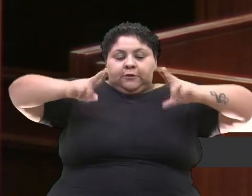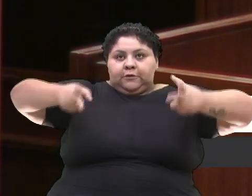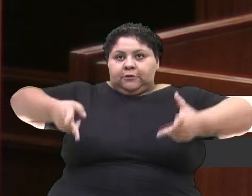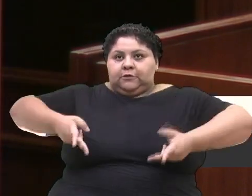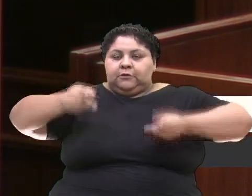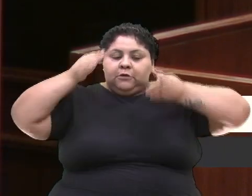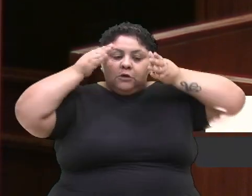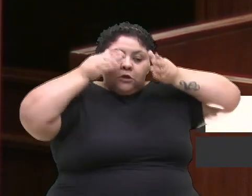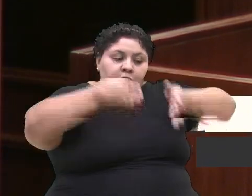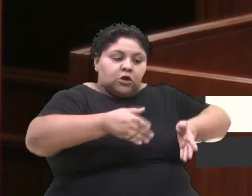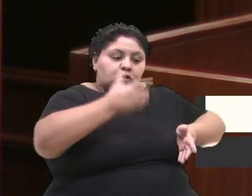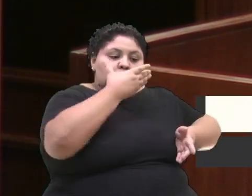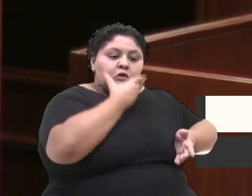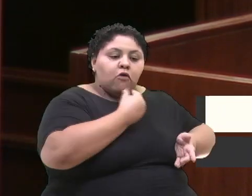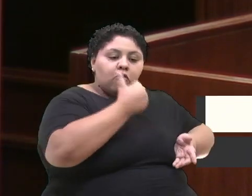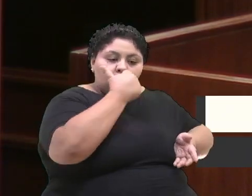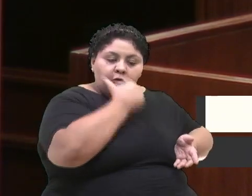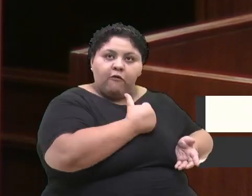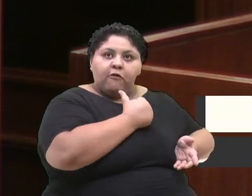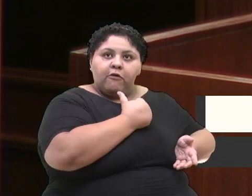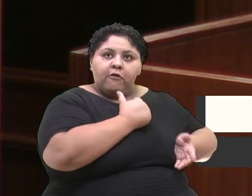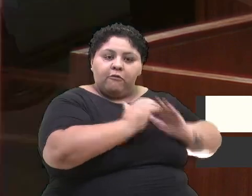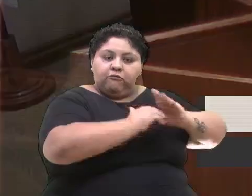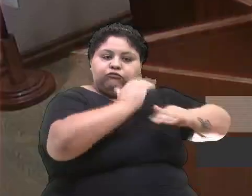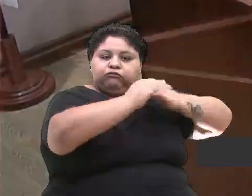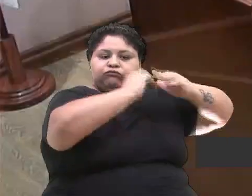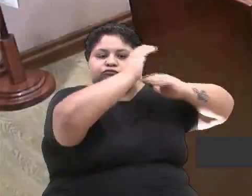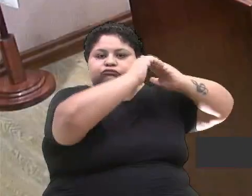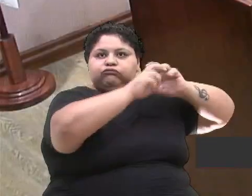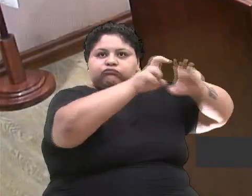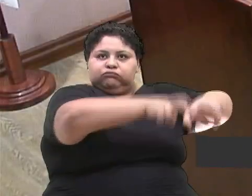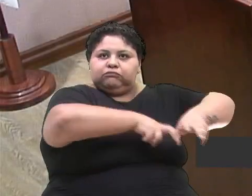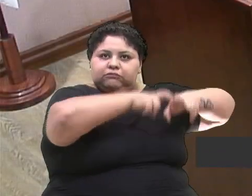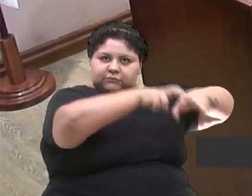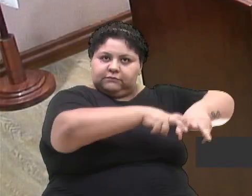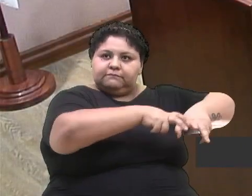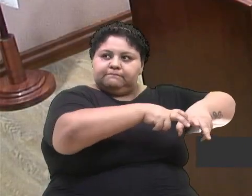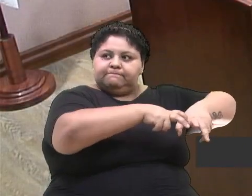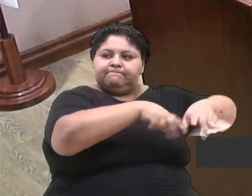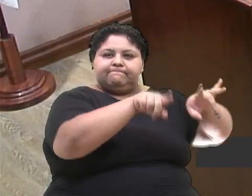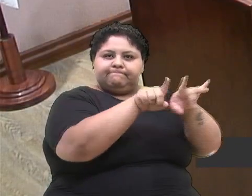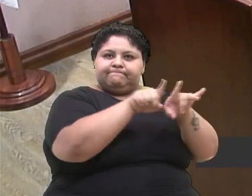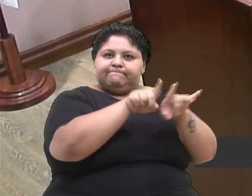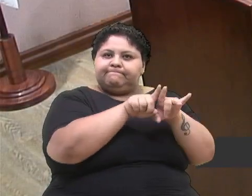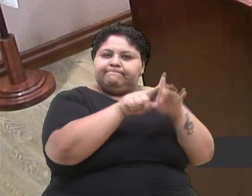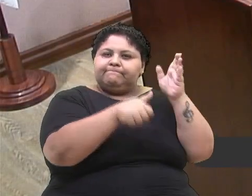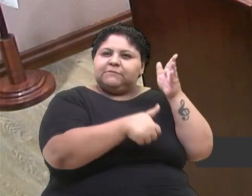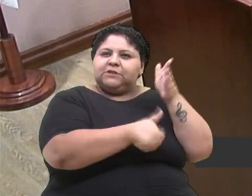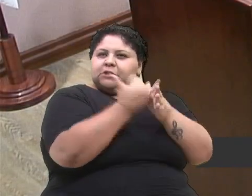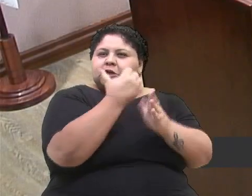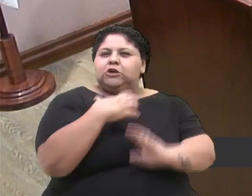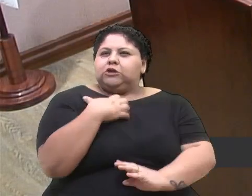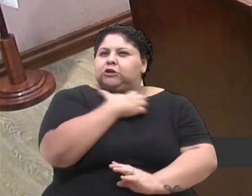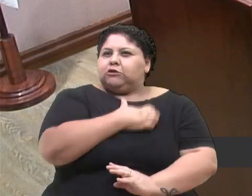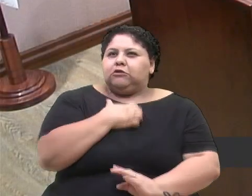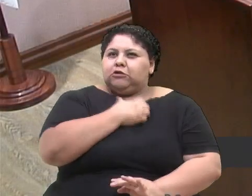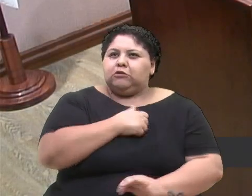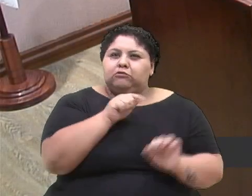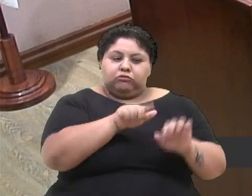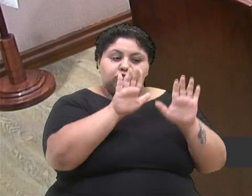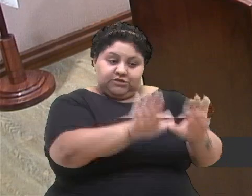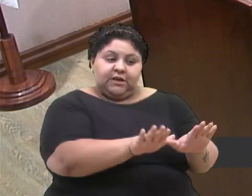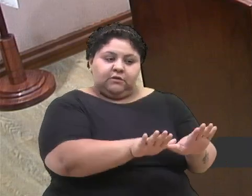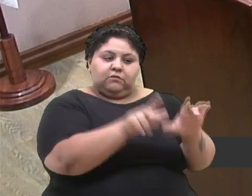projetando homens e mulheres da cadeia produtiva agrícola e viabilizando formas de mantê-los no meio